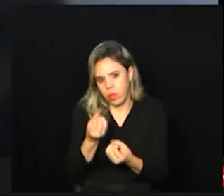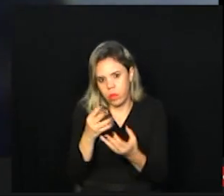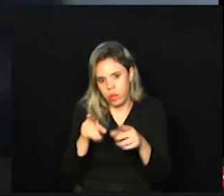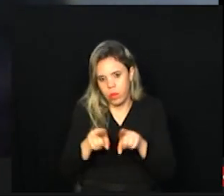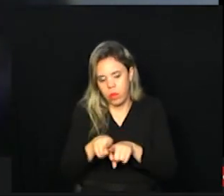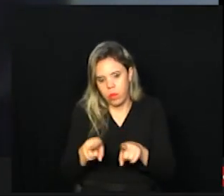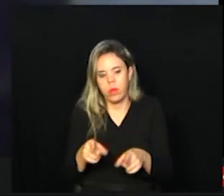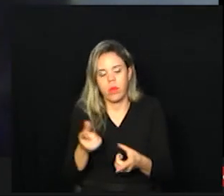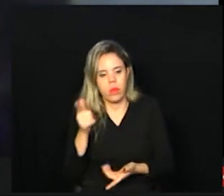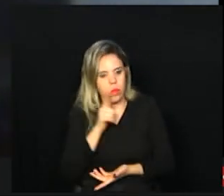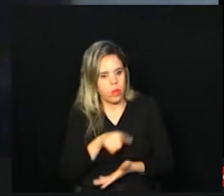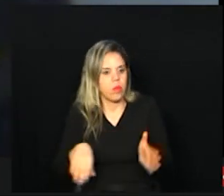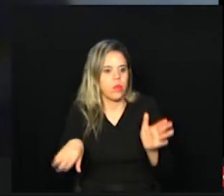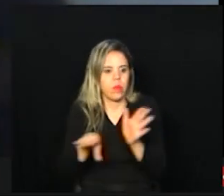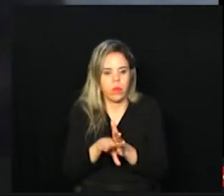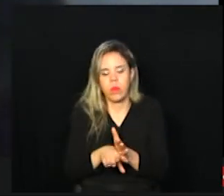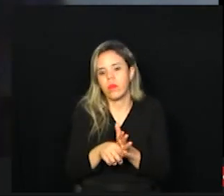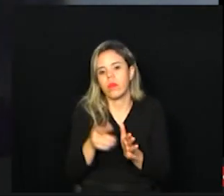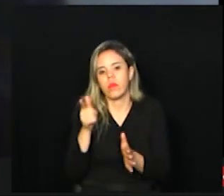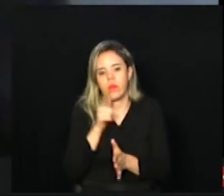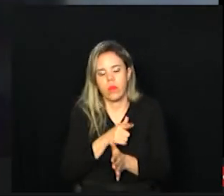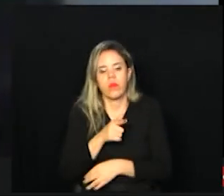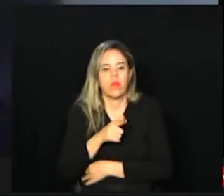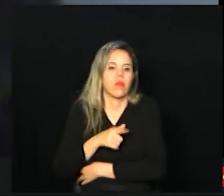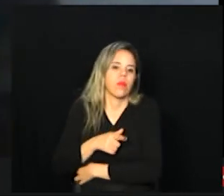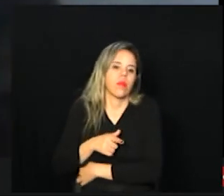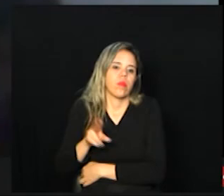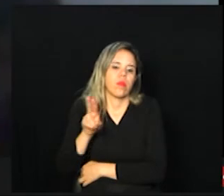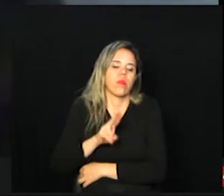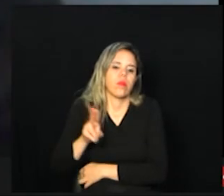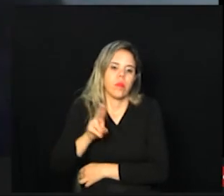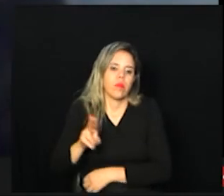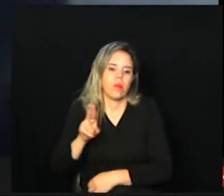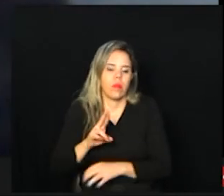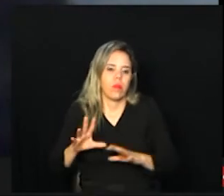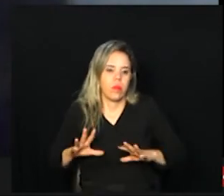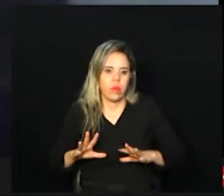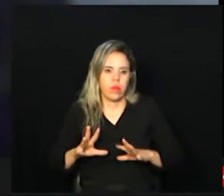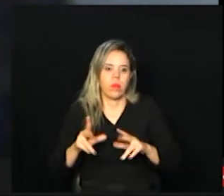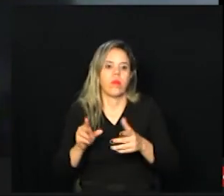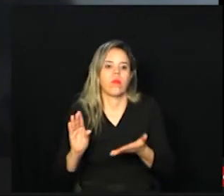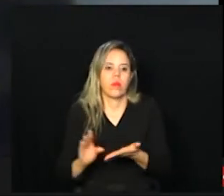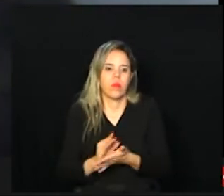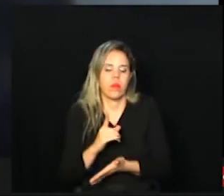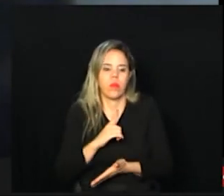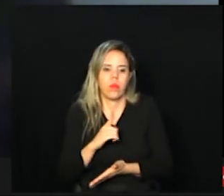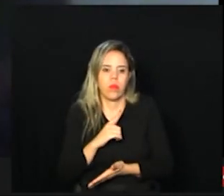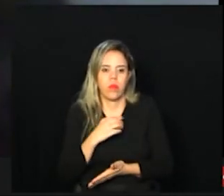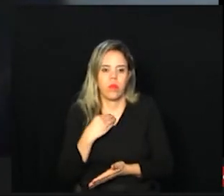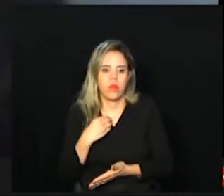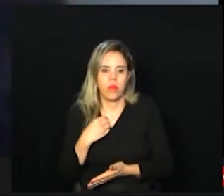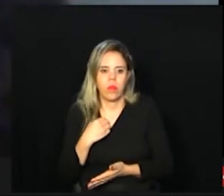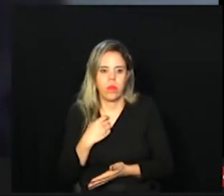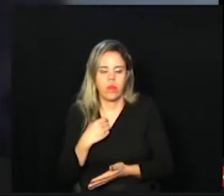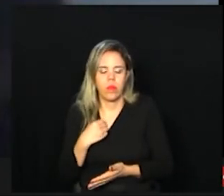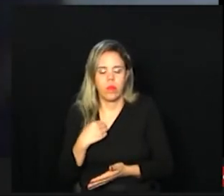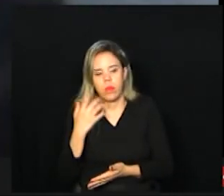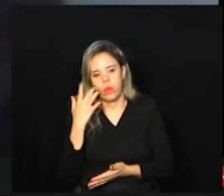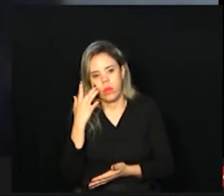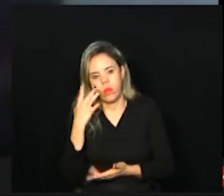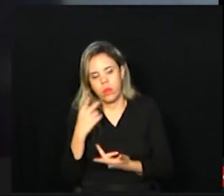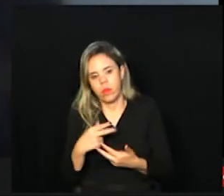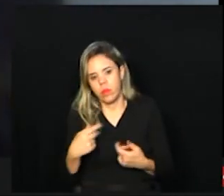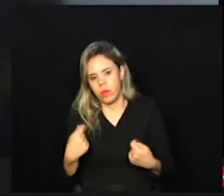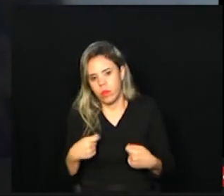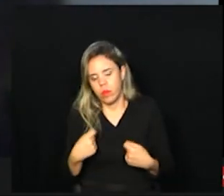elas estão conseguindo chegar, se elas estão conseguindo usar tudo aquilo de recurso que se tem. Acho que isso é uma coisa que a gente